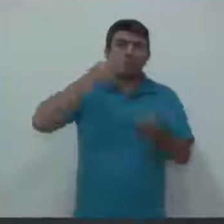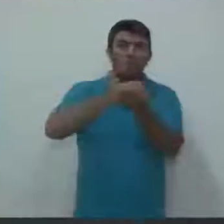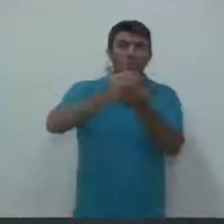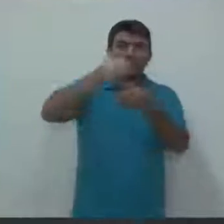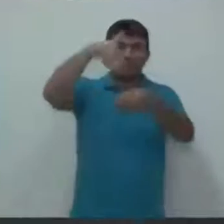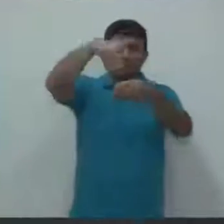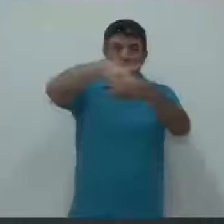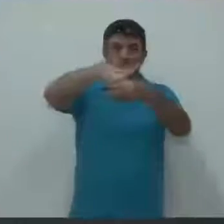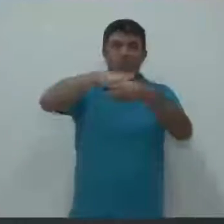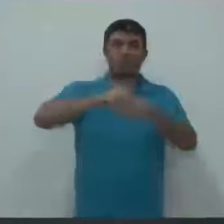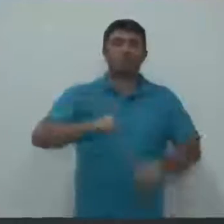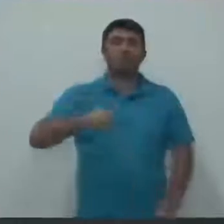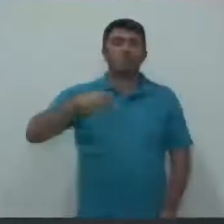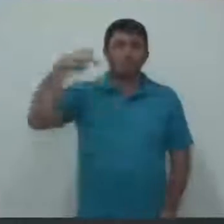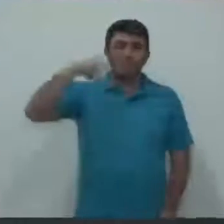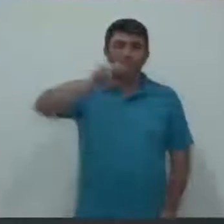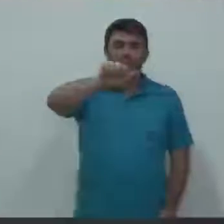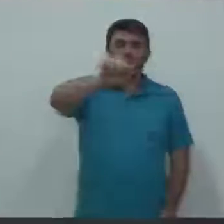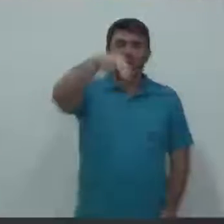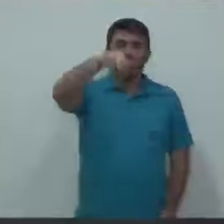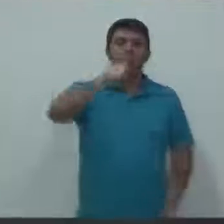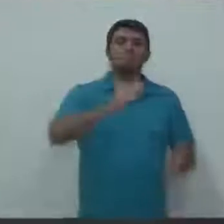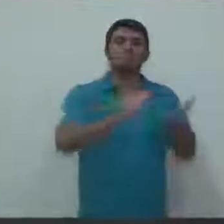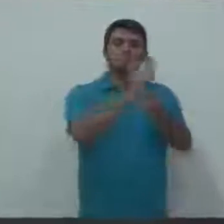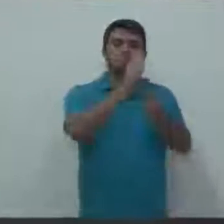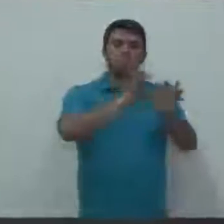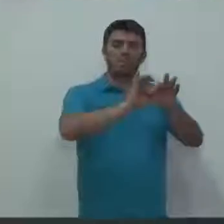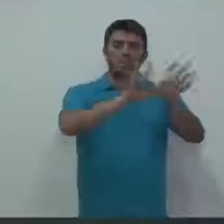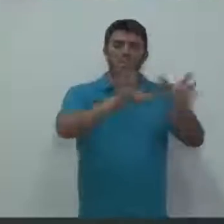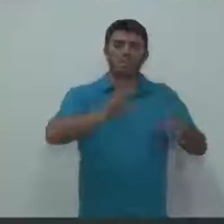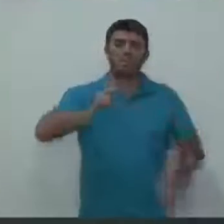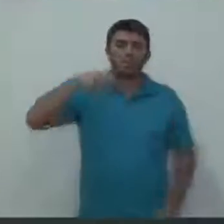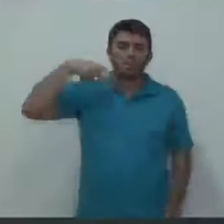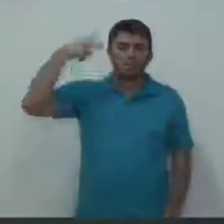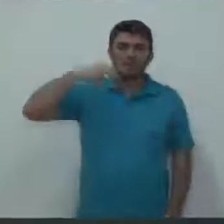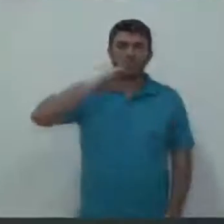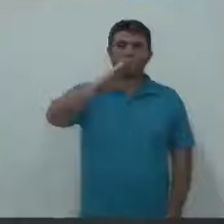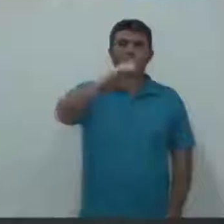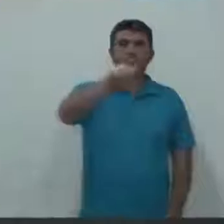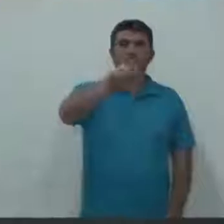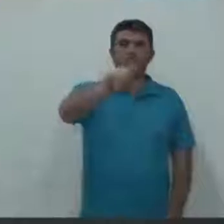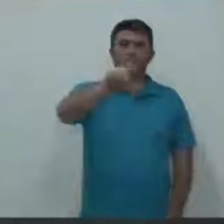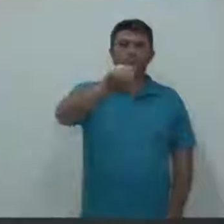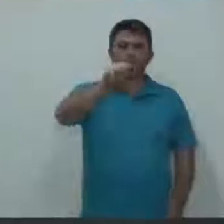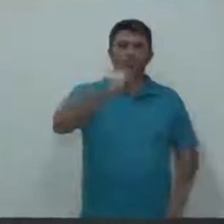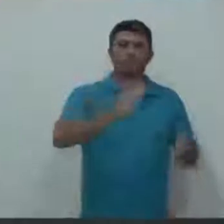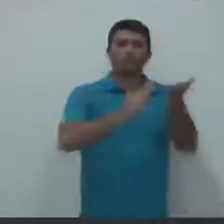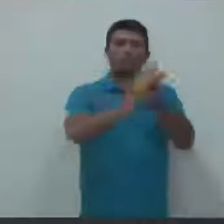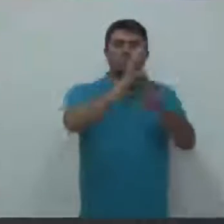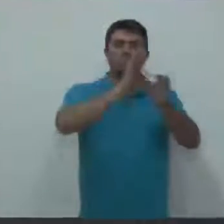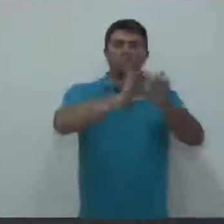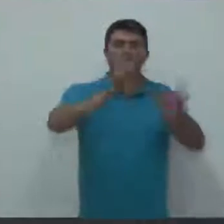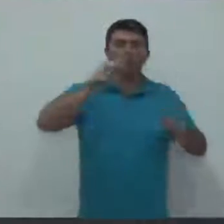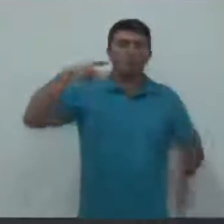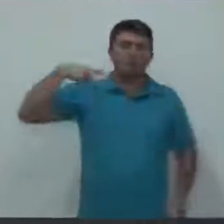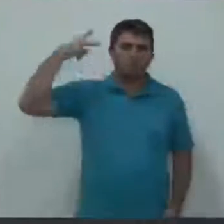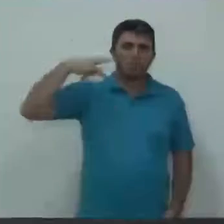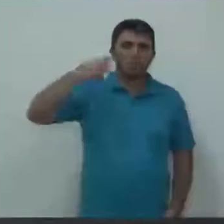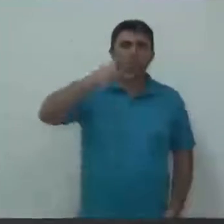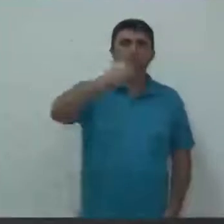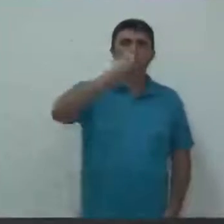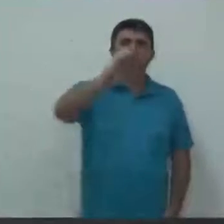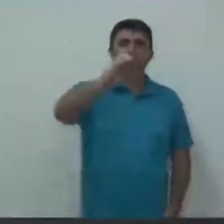nominal. Vereadora Ana Genesini. Aprovo. Vereador Carlos Florentino. Aprovo. Vereador Edson